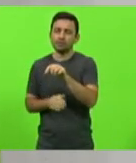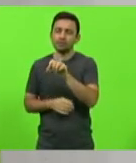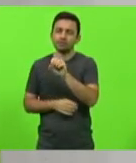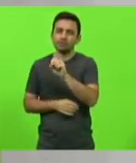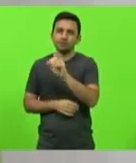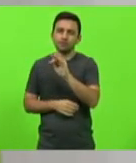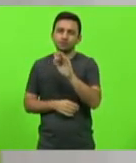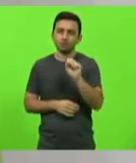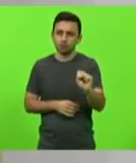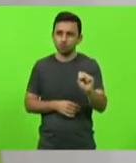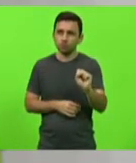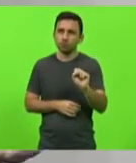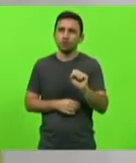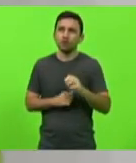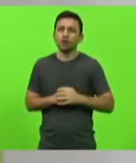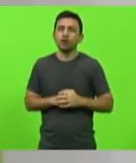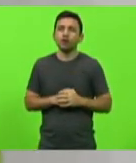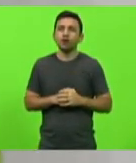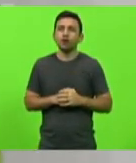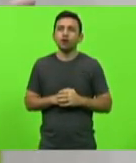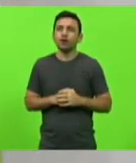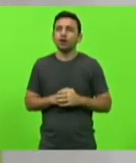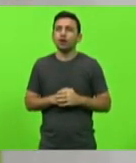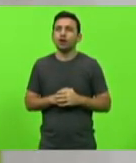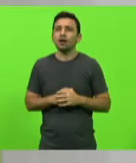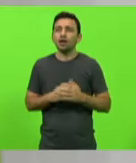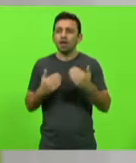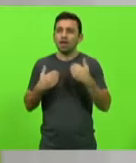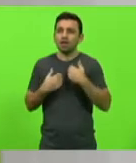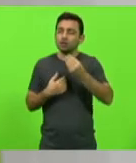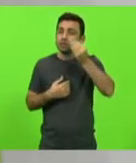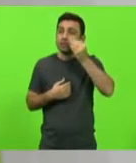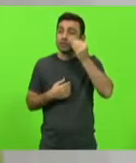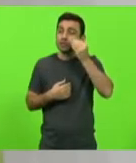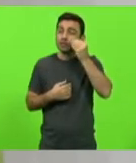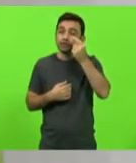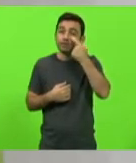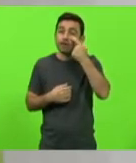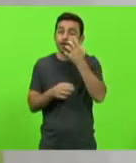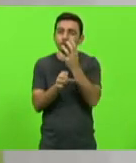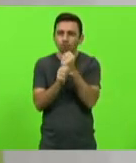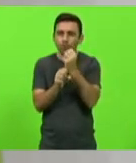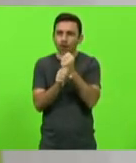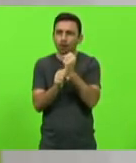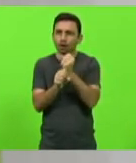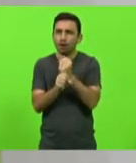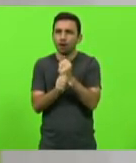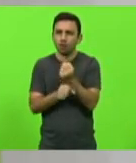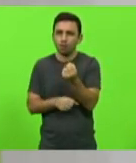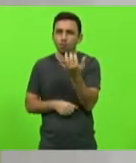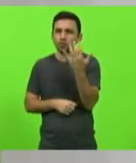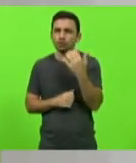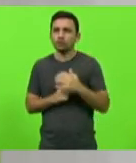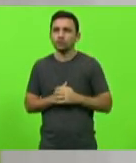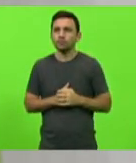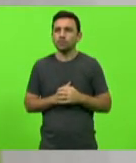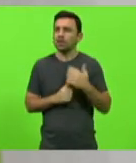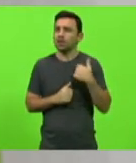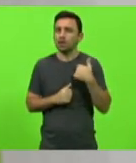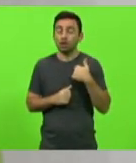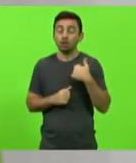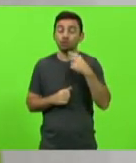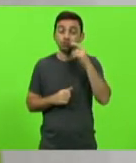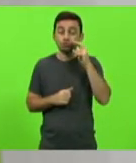Francisco do Sul, e eu tentei contar e registrar, porque há tempos que eu não via algo